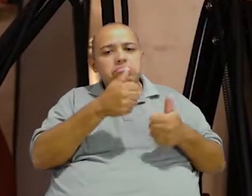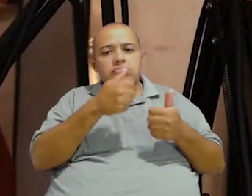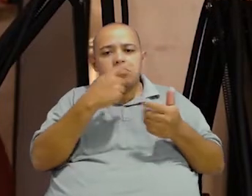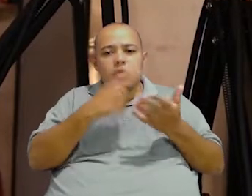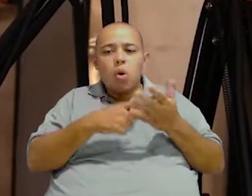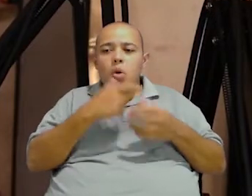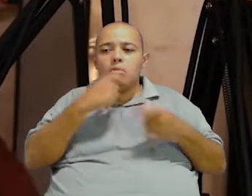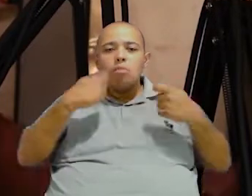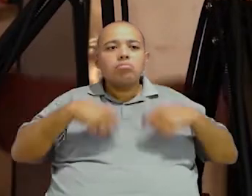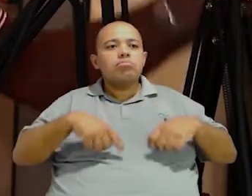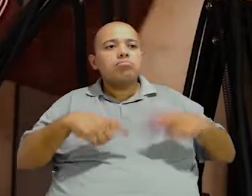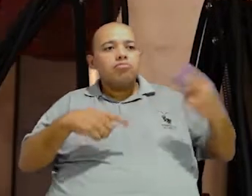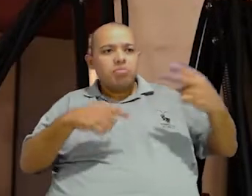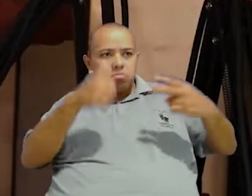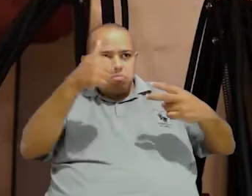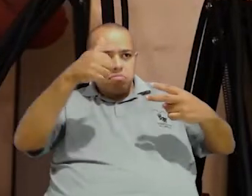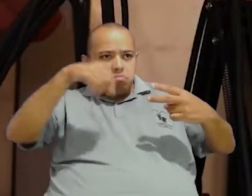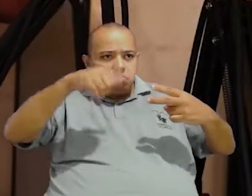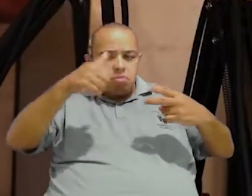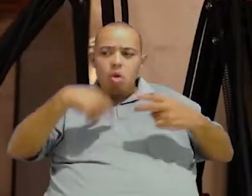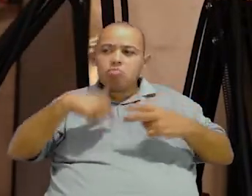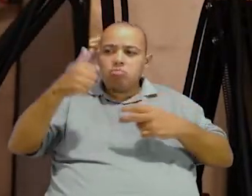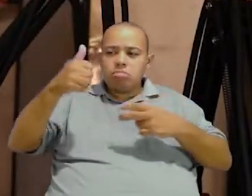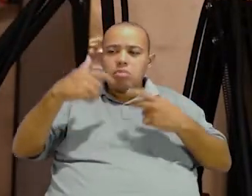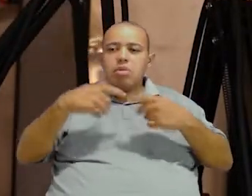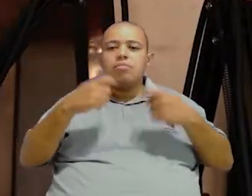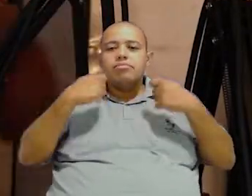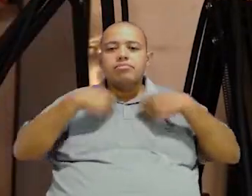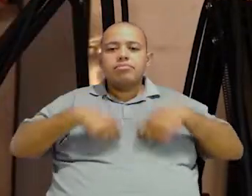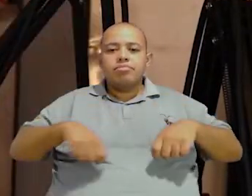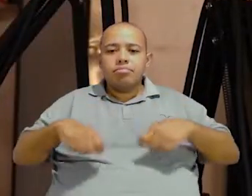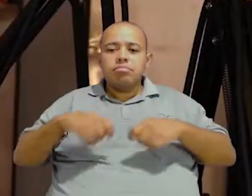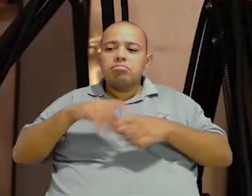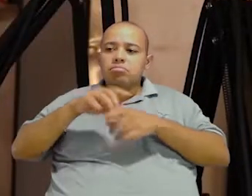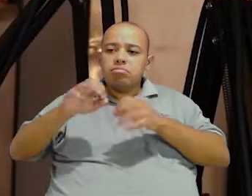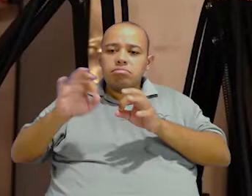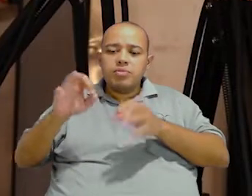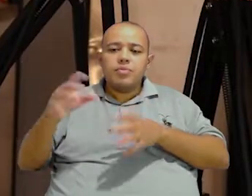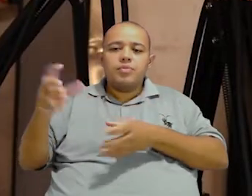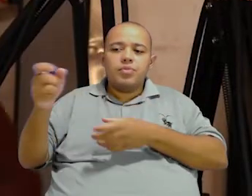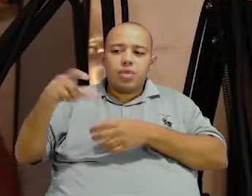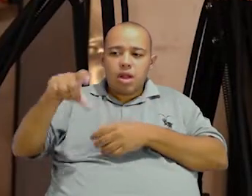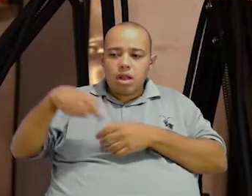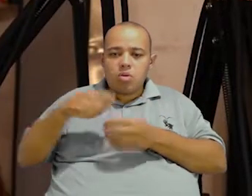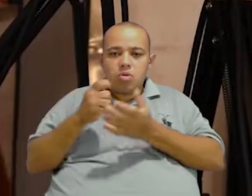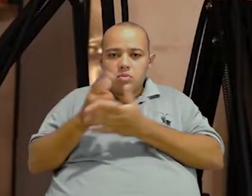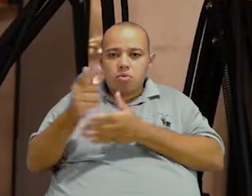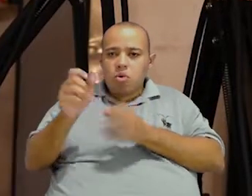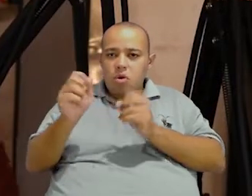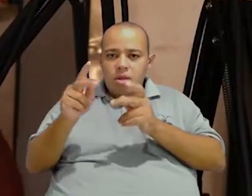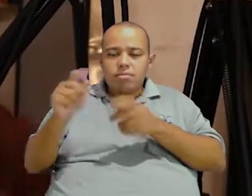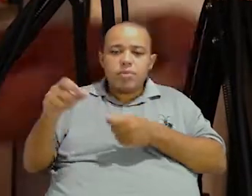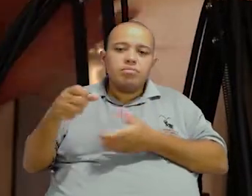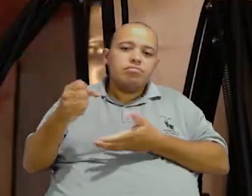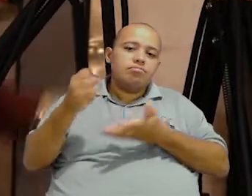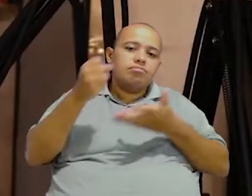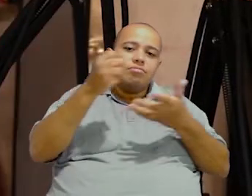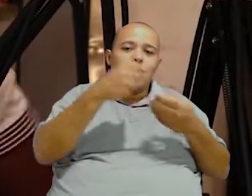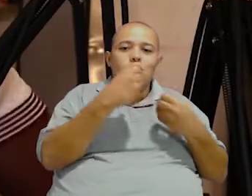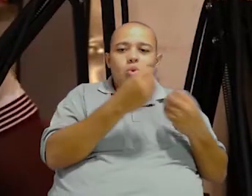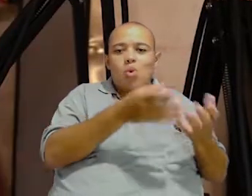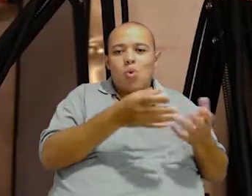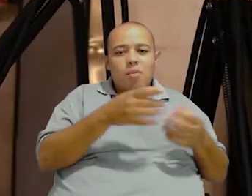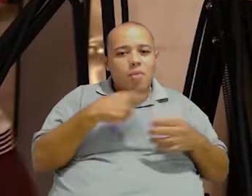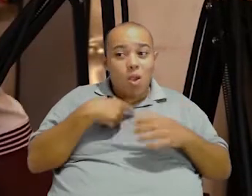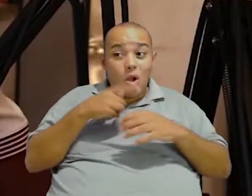isso para mim? Posso, o cara foi lá, botou a camisa, olhou para mim, o cara foi lá, embrulhou a camisa, botou na sacolinha, passou o cartão, levei a camisa